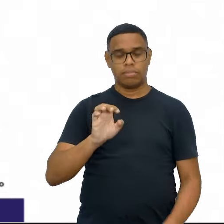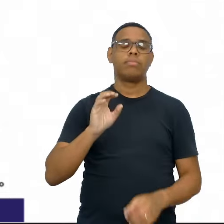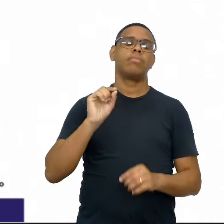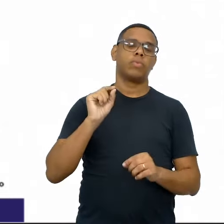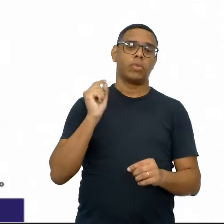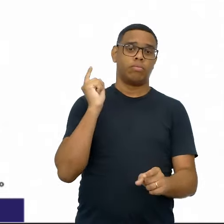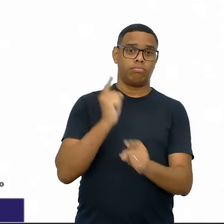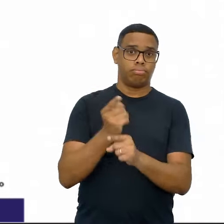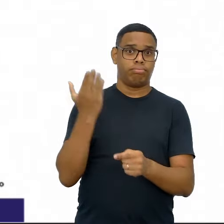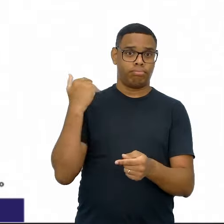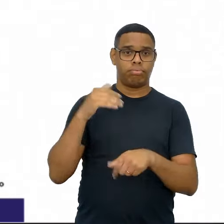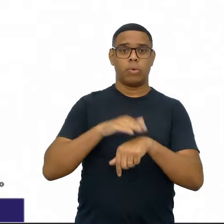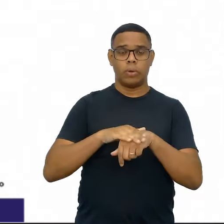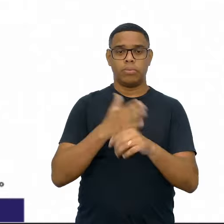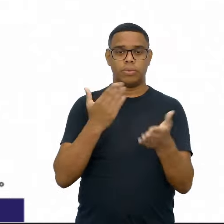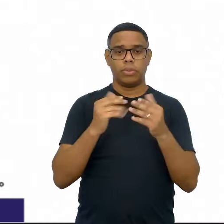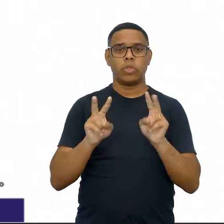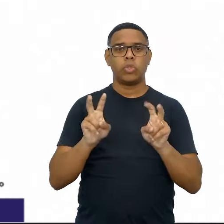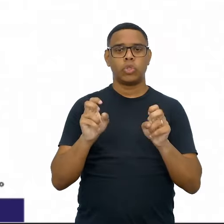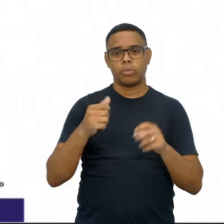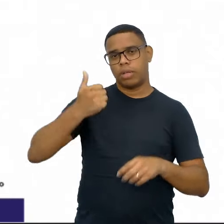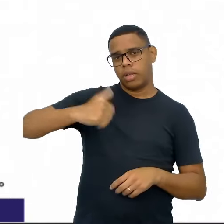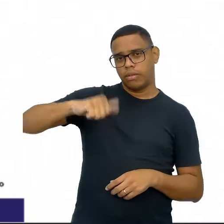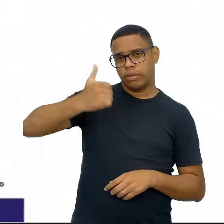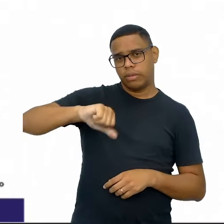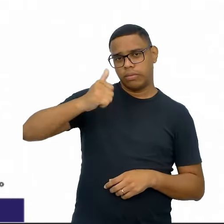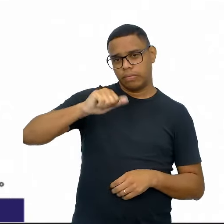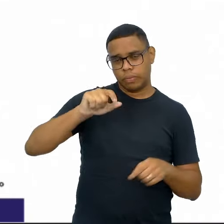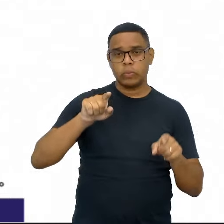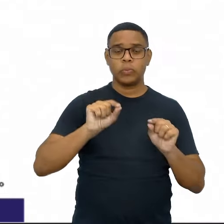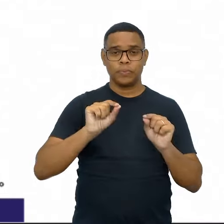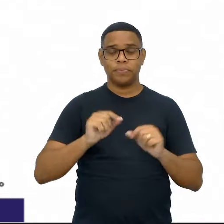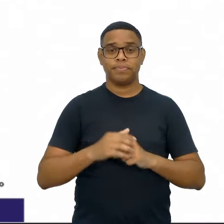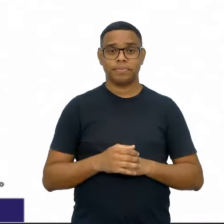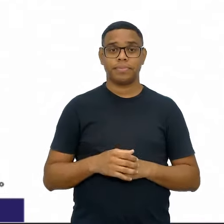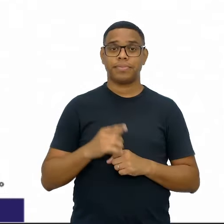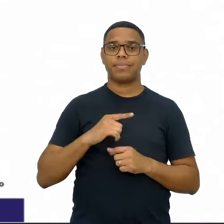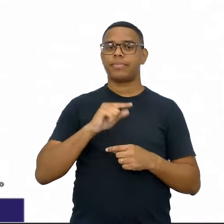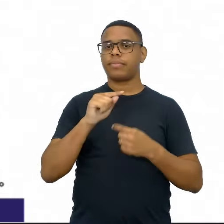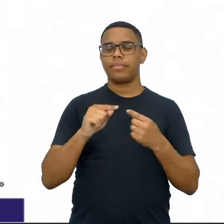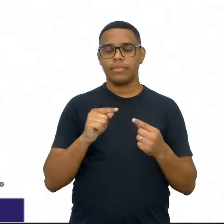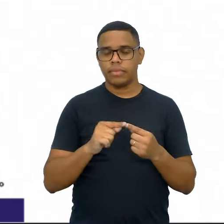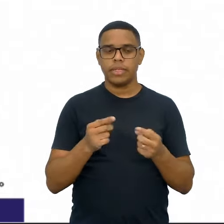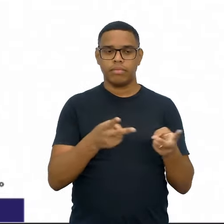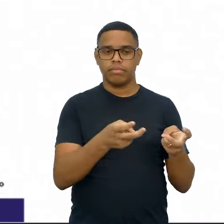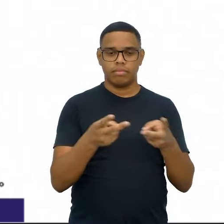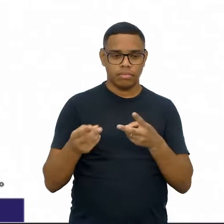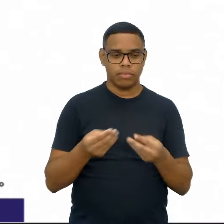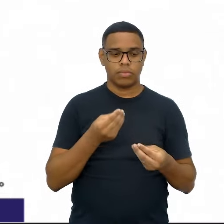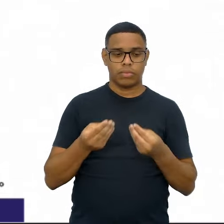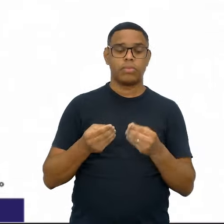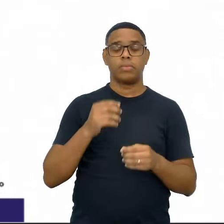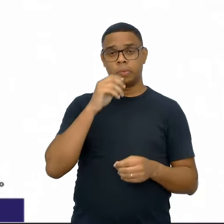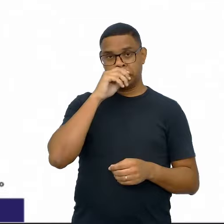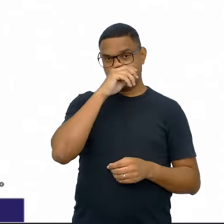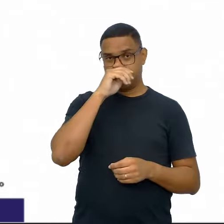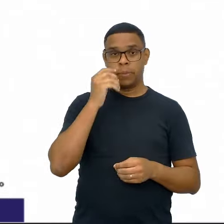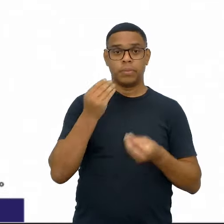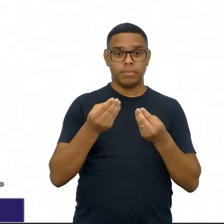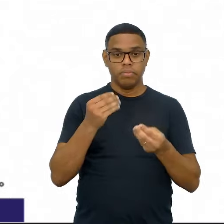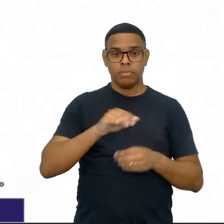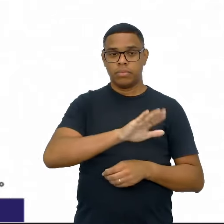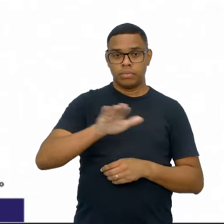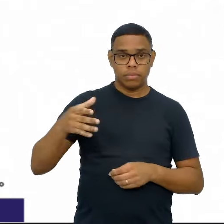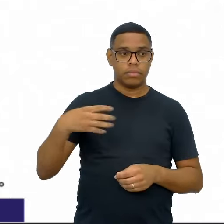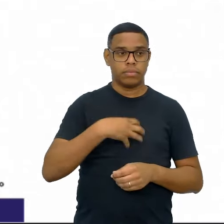né, quando elas discutiram sobre a avaliação, né, que ela tem como visão observar, né, como que as